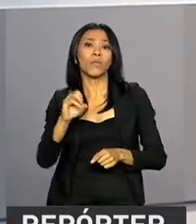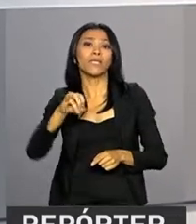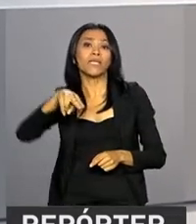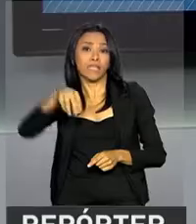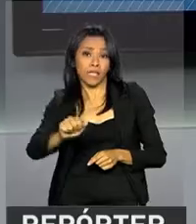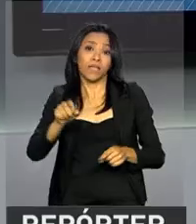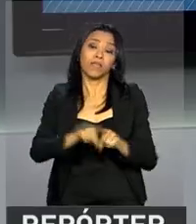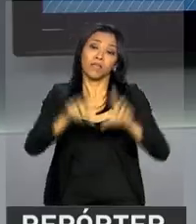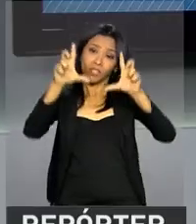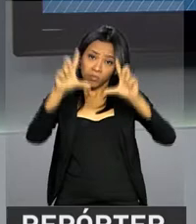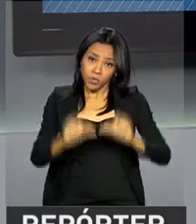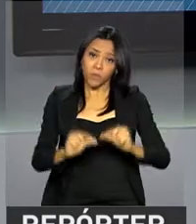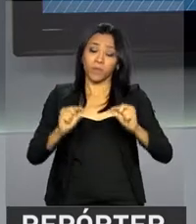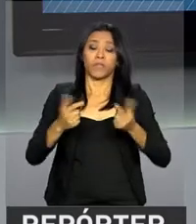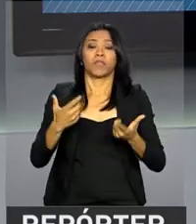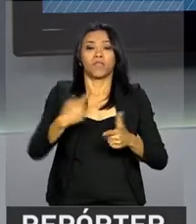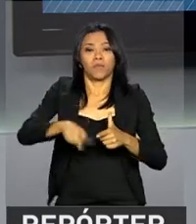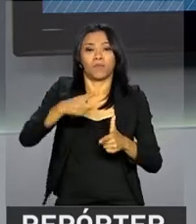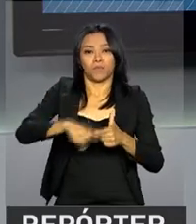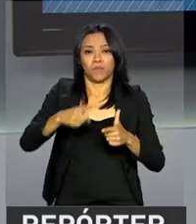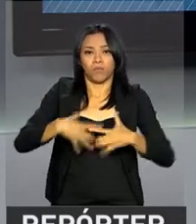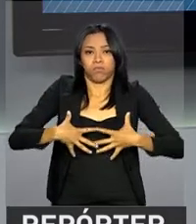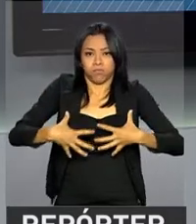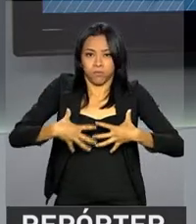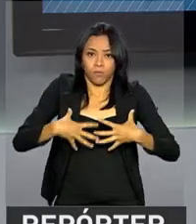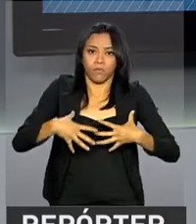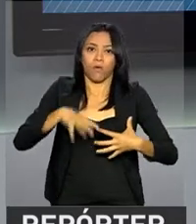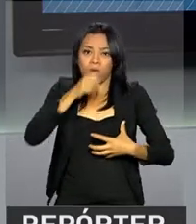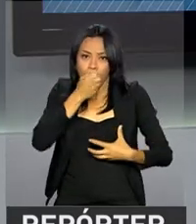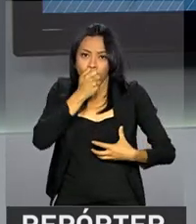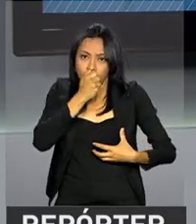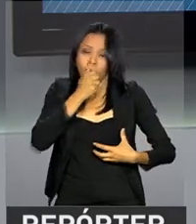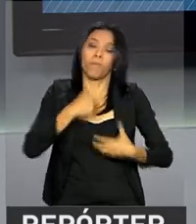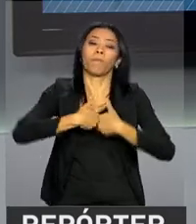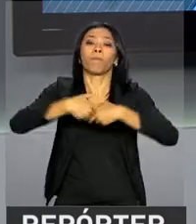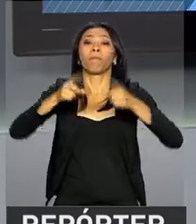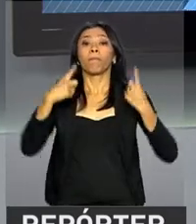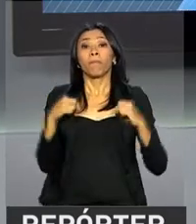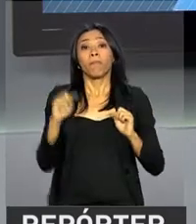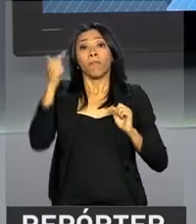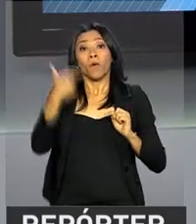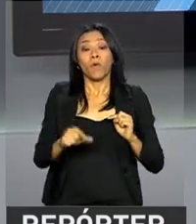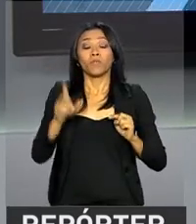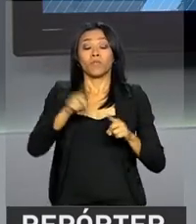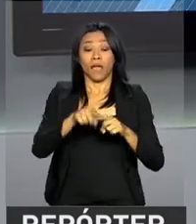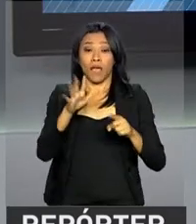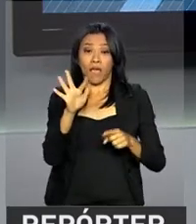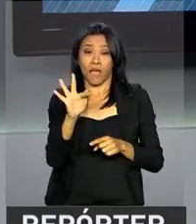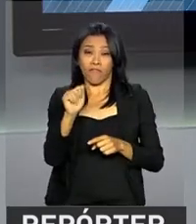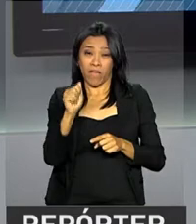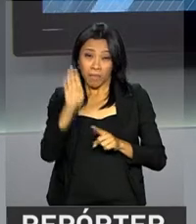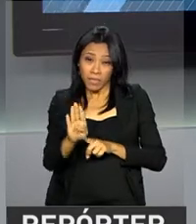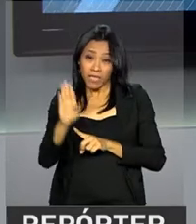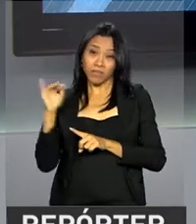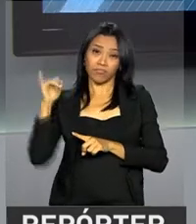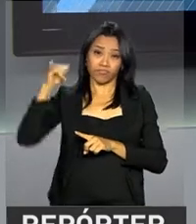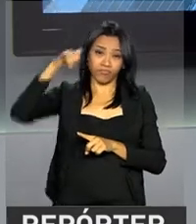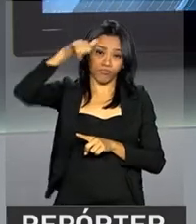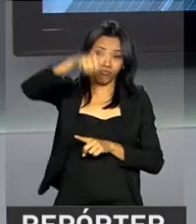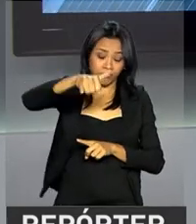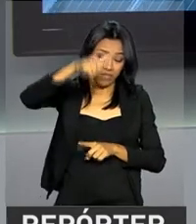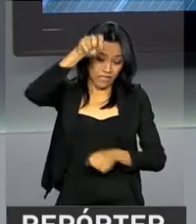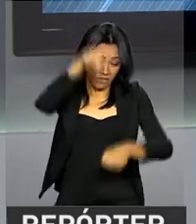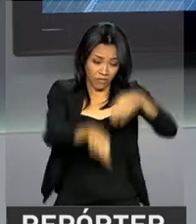pneumonia. A Força Aérea Brasileira vai ajudar a combater o incêndio que atinge o Parque Nacional da Chapada dos Veadeiros, em